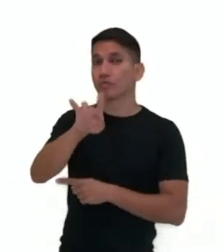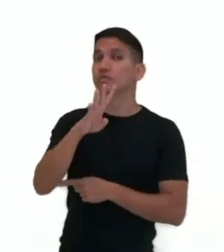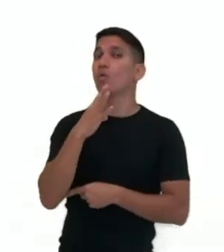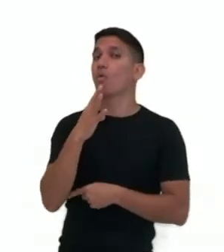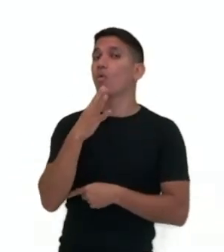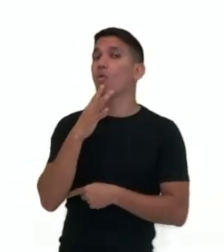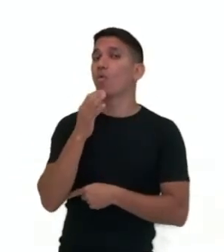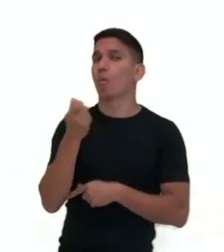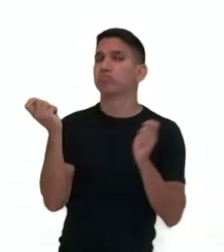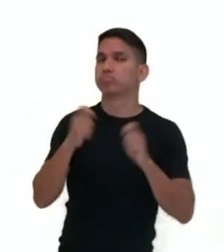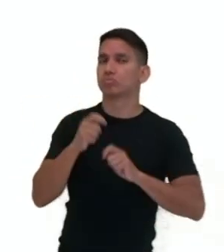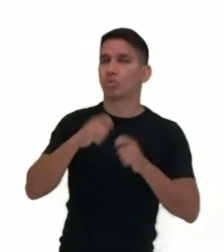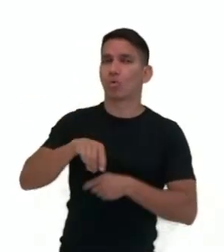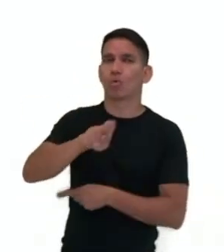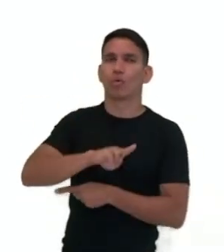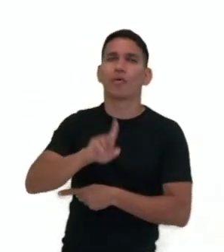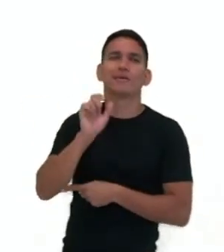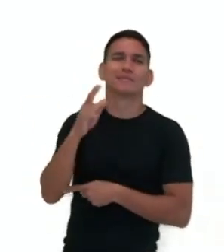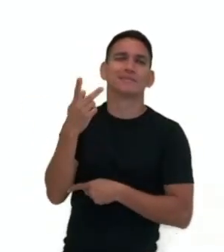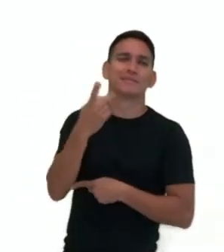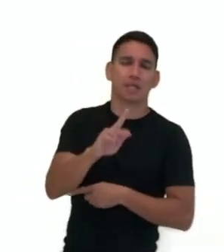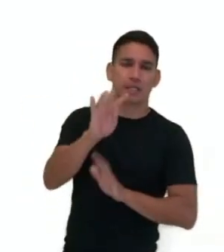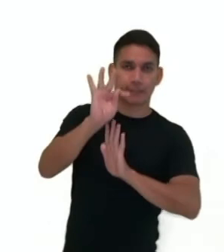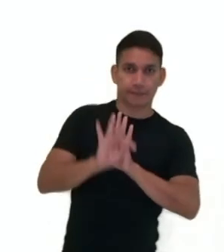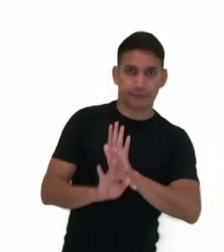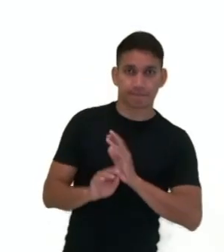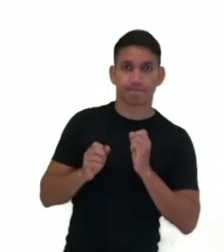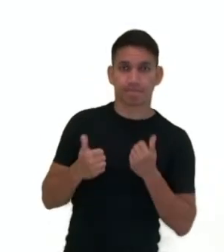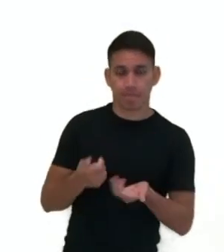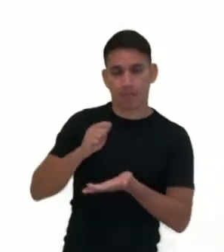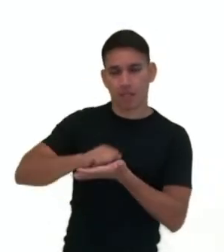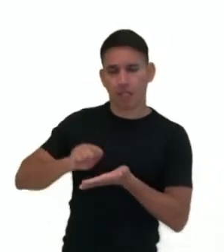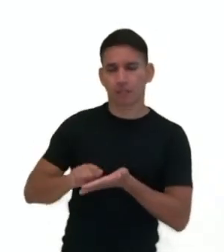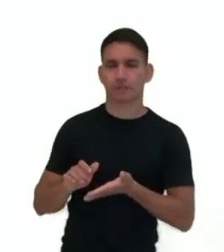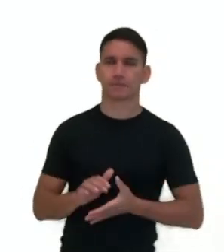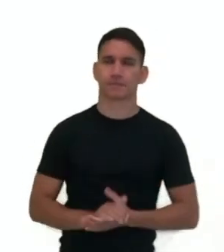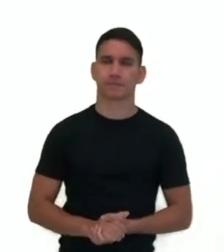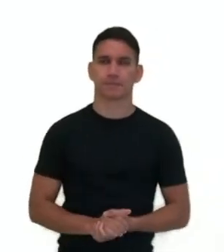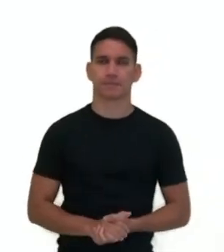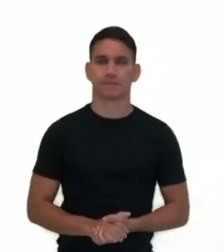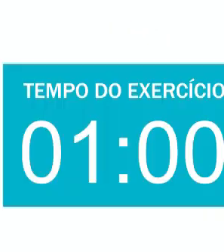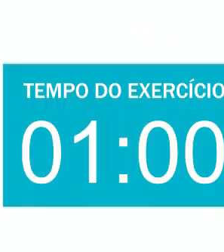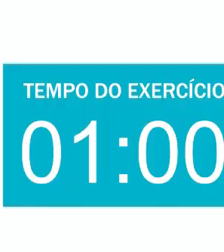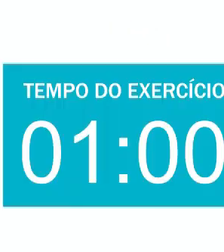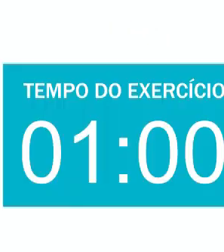que você pode utilizar aí no seu texto. Anote e já voltamos.